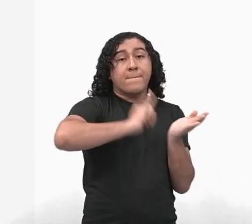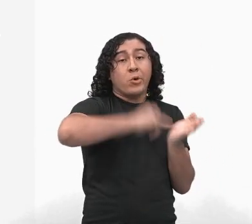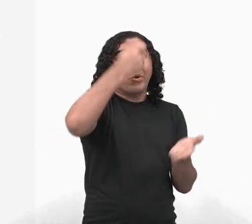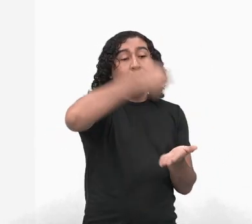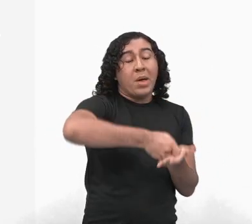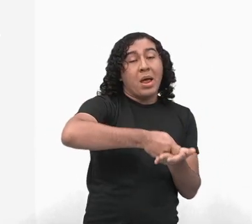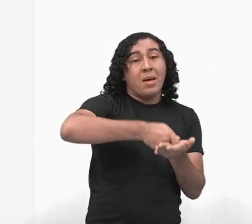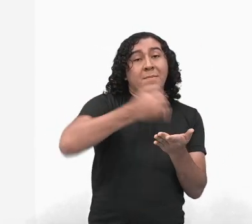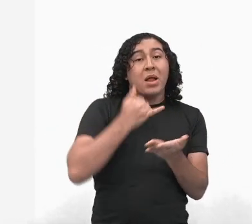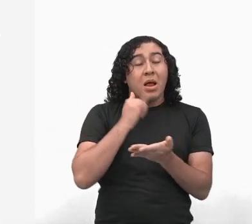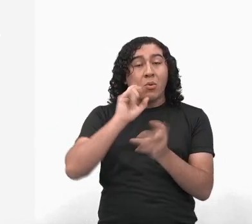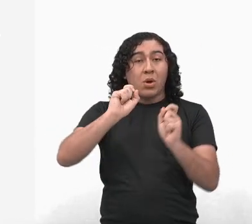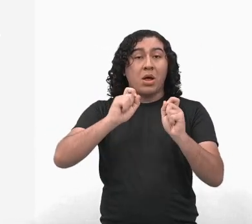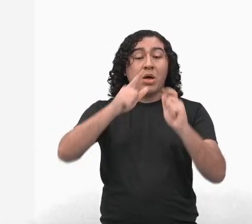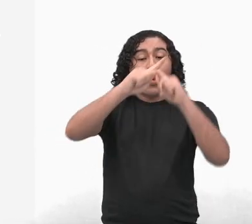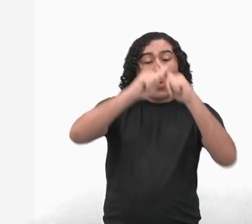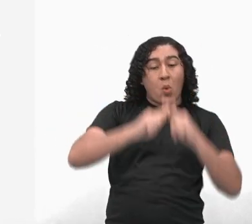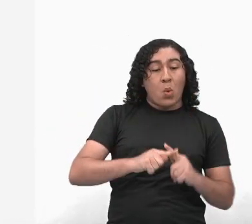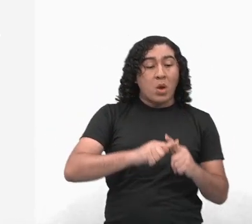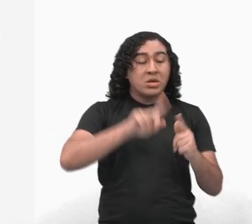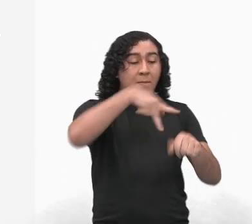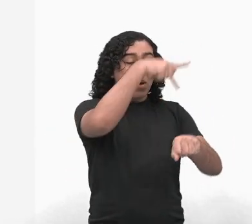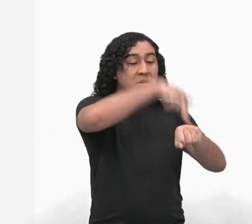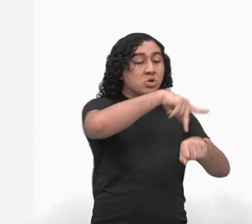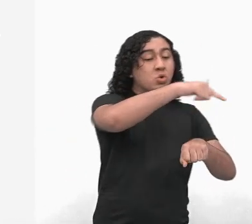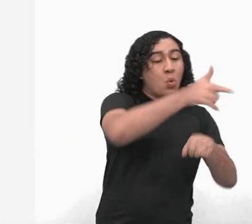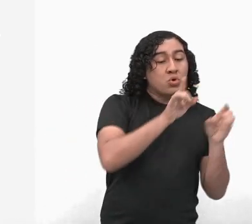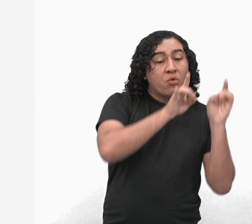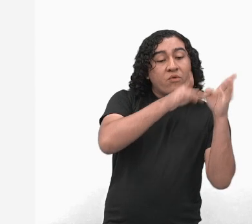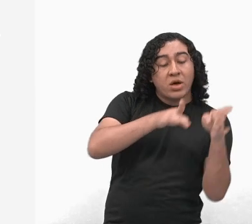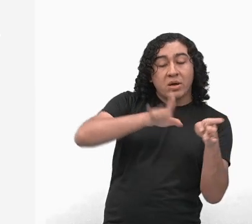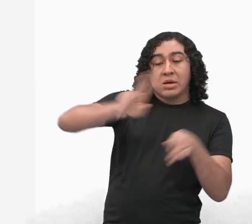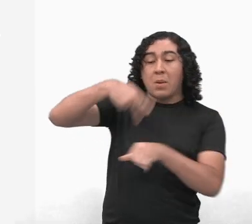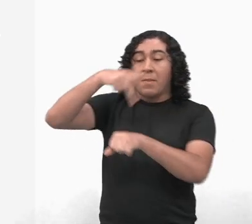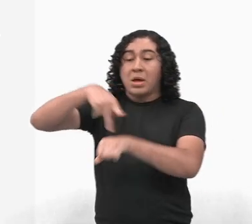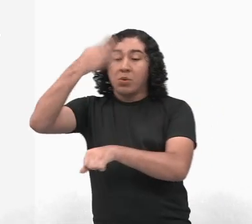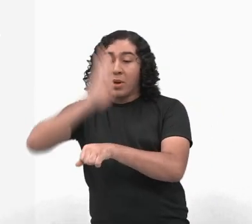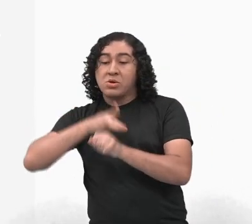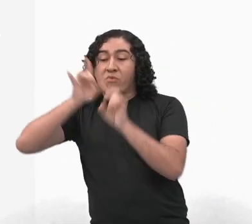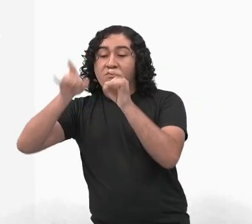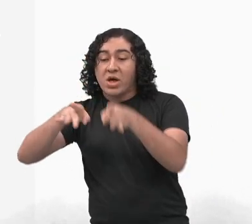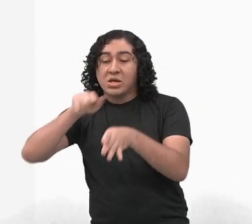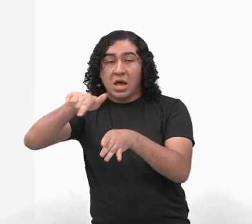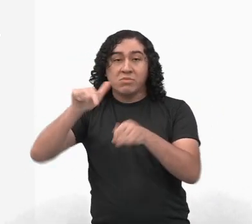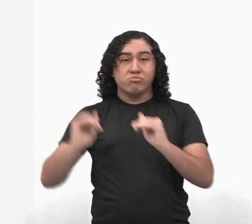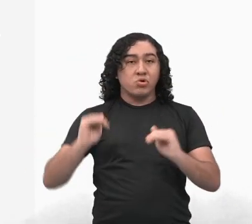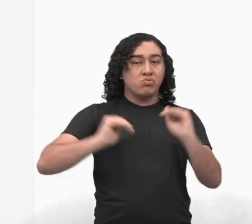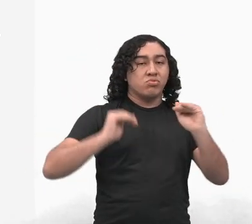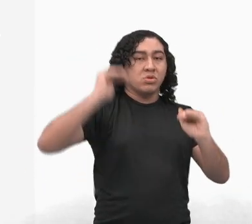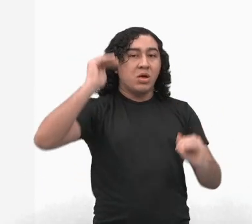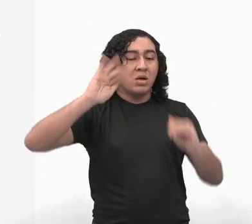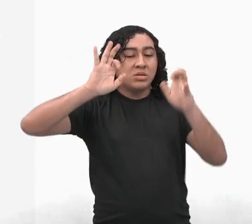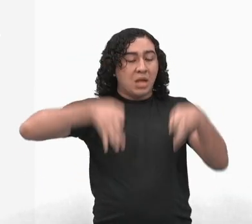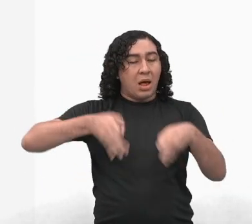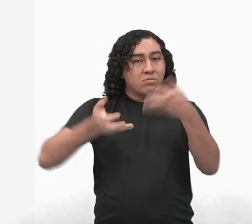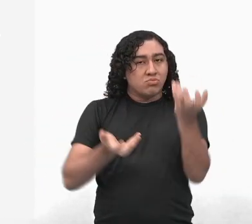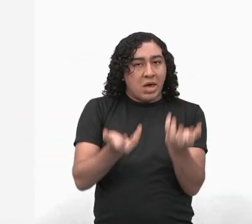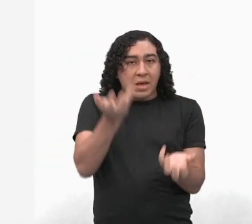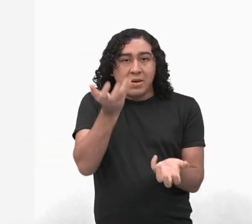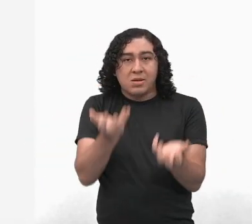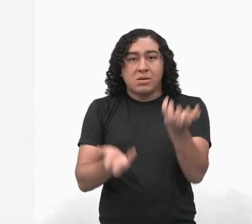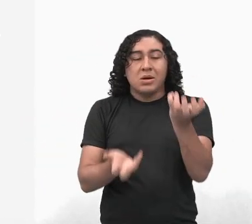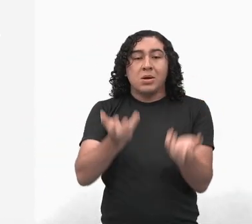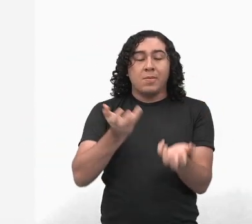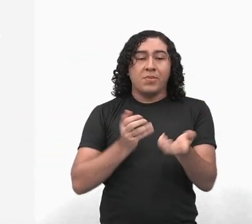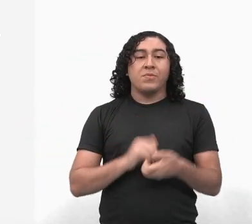a concorrência entre o produto nacional e estrangeiro mais justa. A insatisfação com a criação